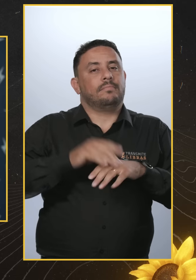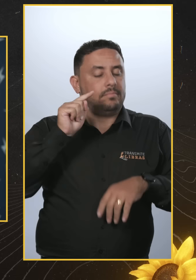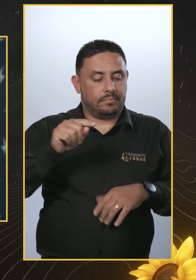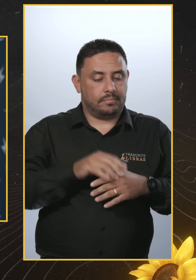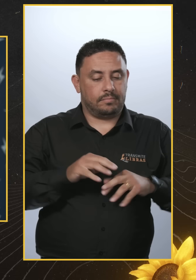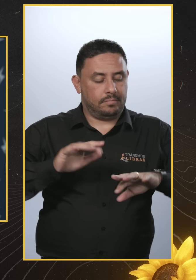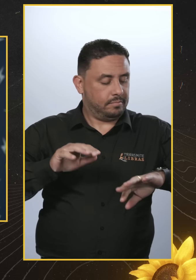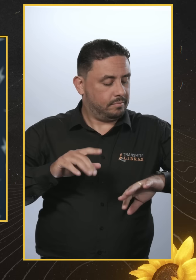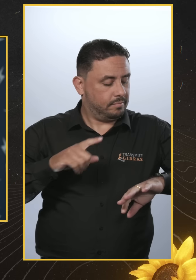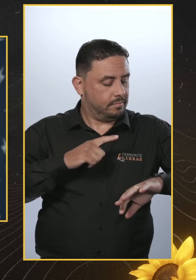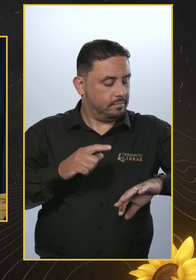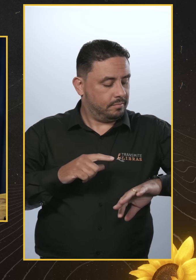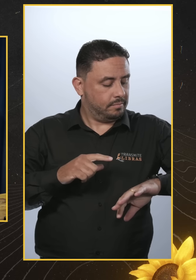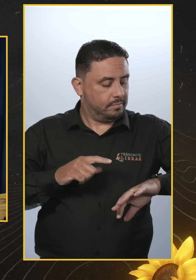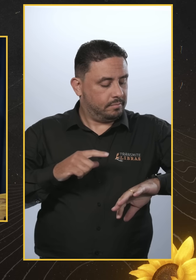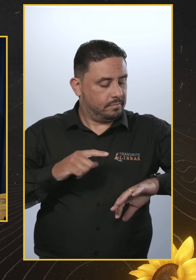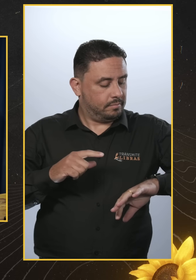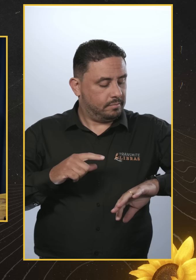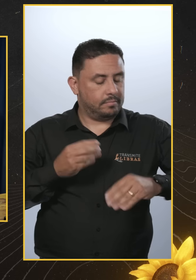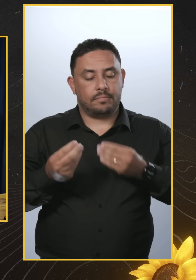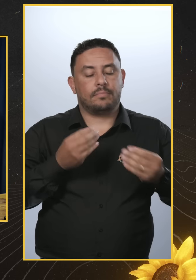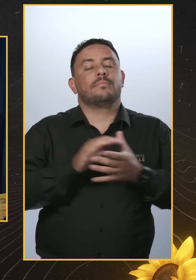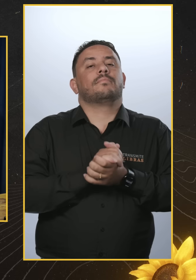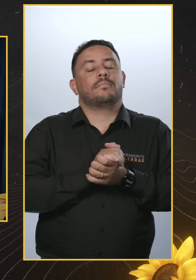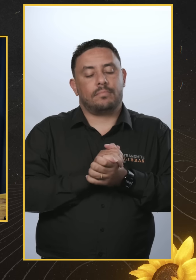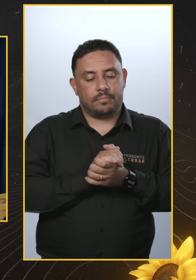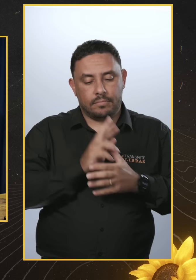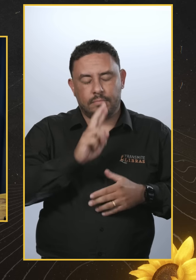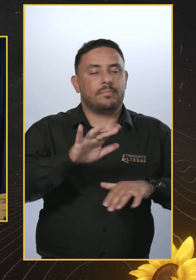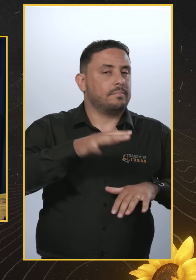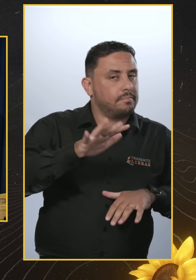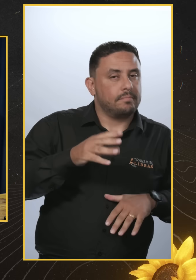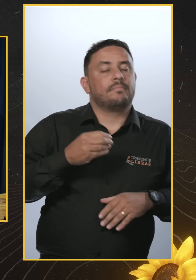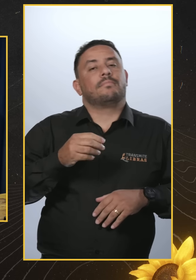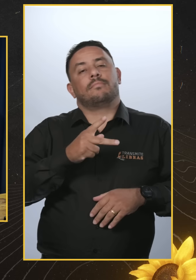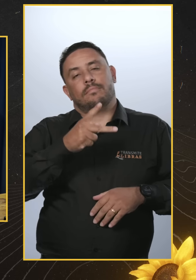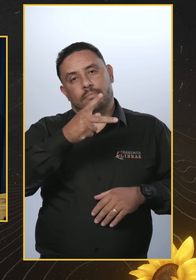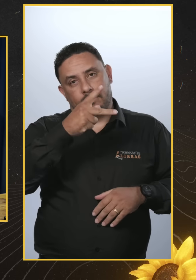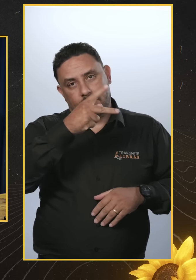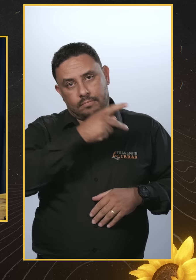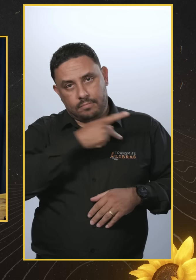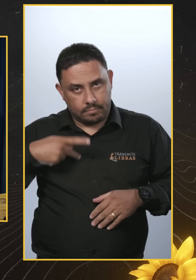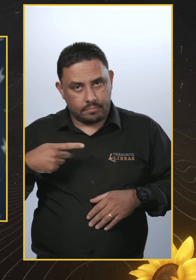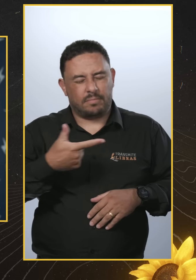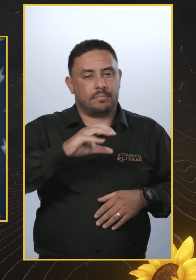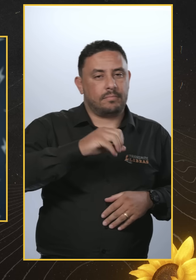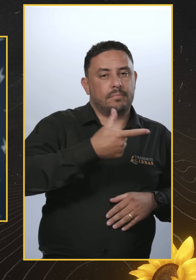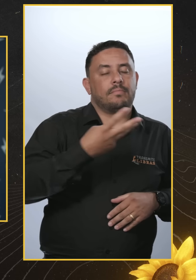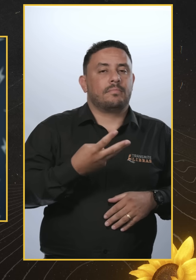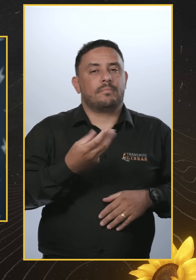imagina né matuno me respondeu quer dizer respondeu mais ou menos sobre ser presidente 2026 não